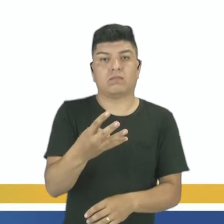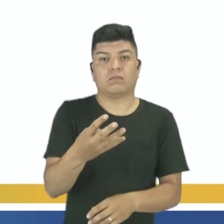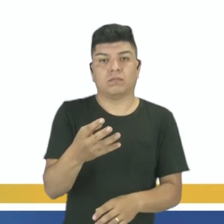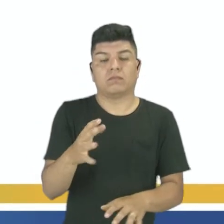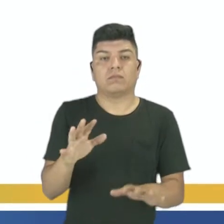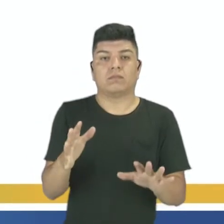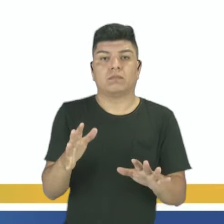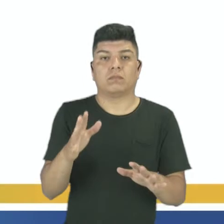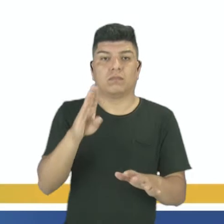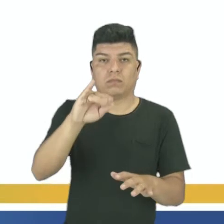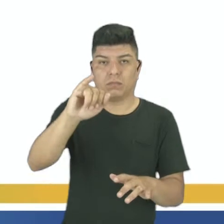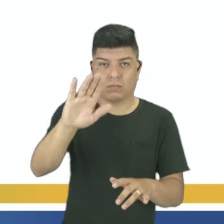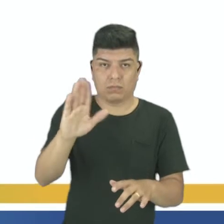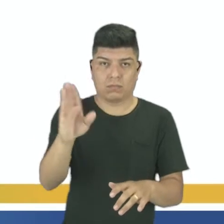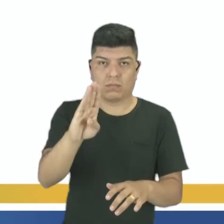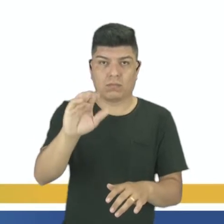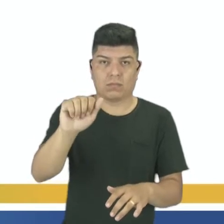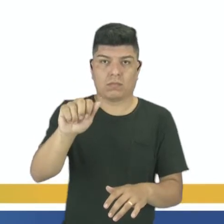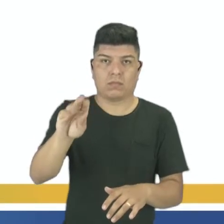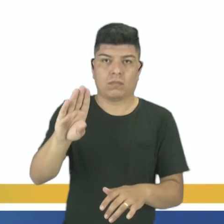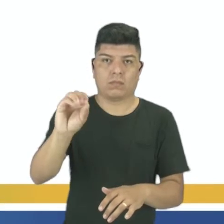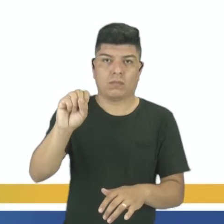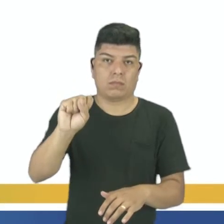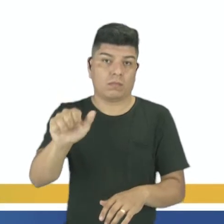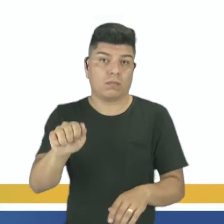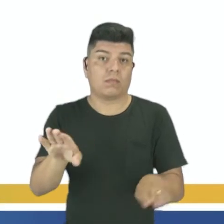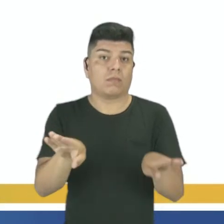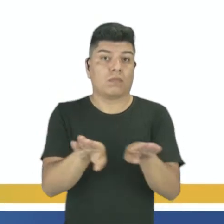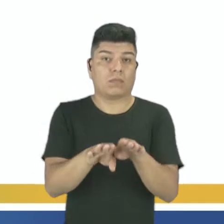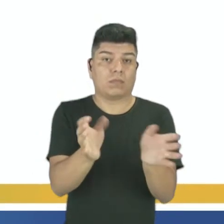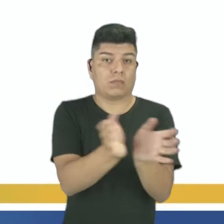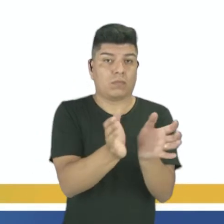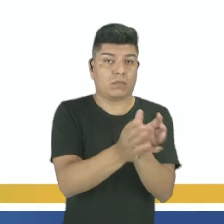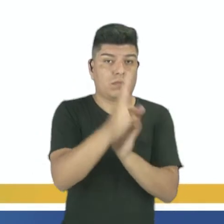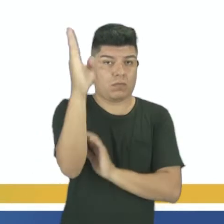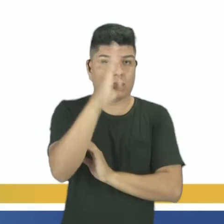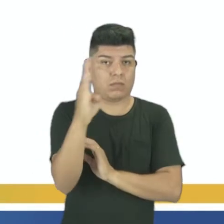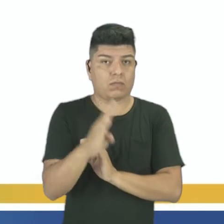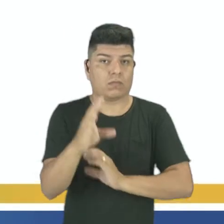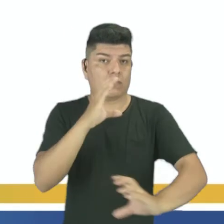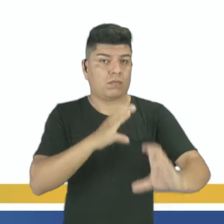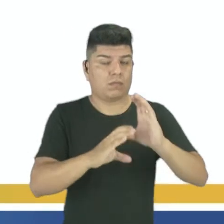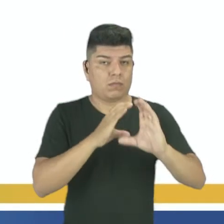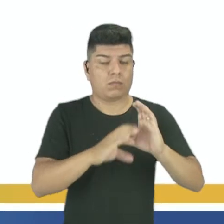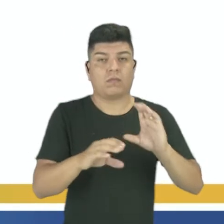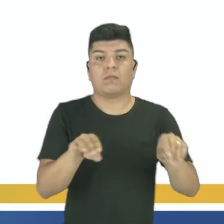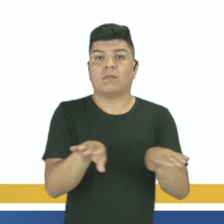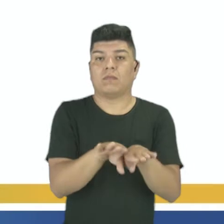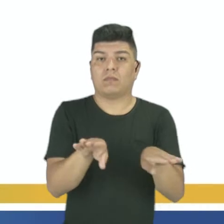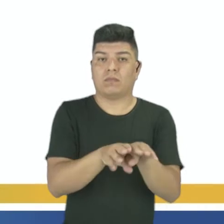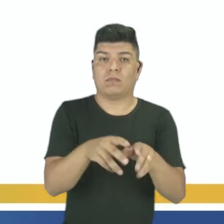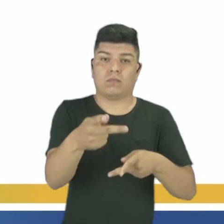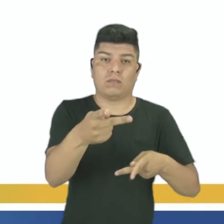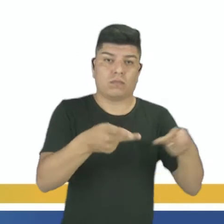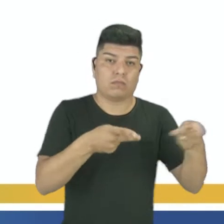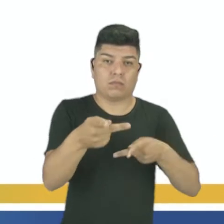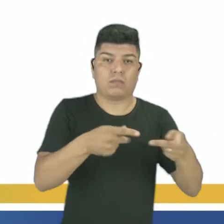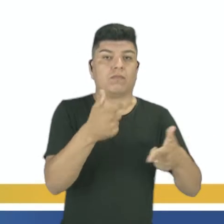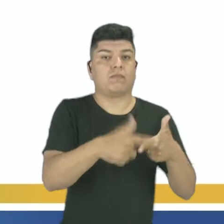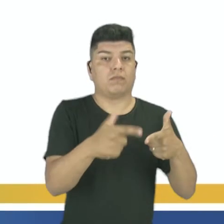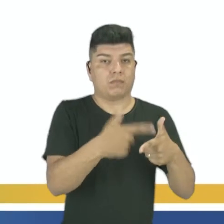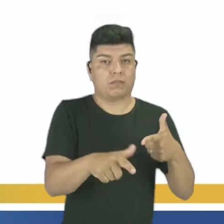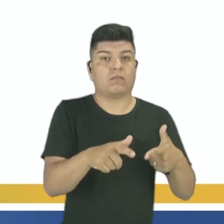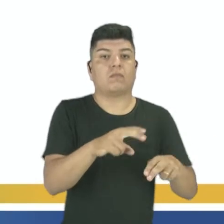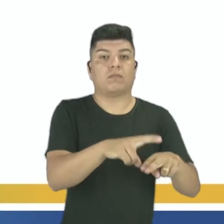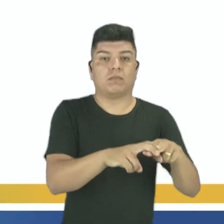Bia Barbosa, dos Intervozes, Coletivo Brasil de Comunicação, os projetos são problemáticos e